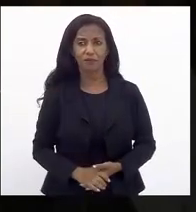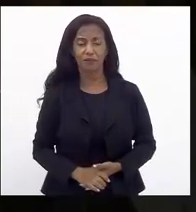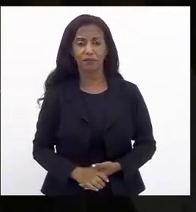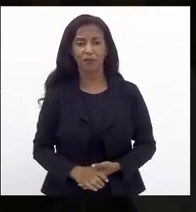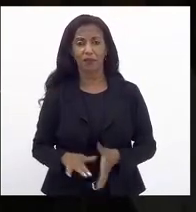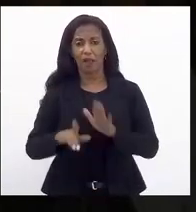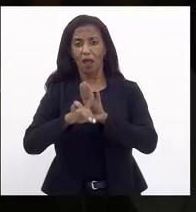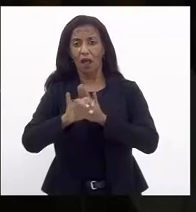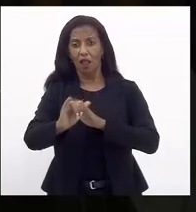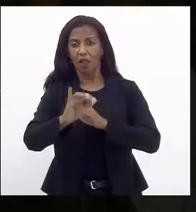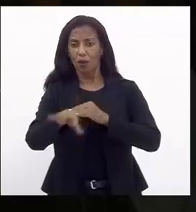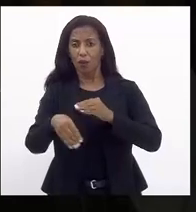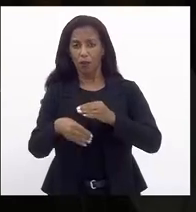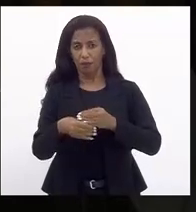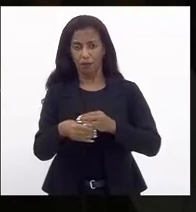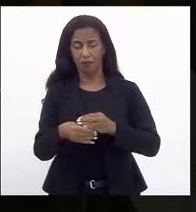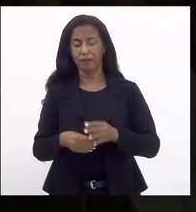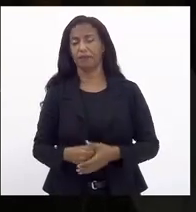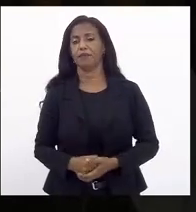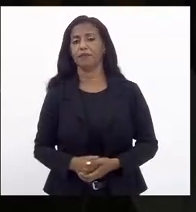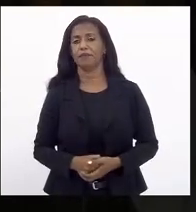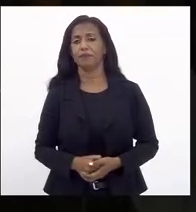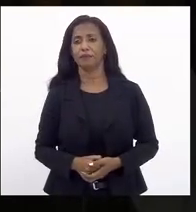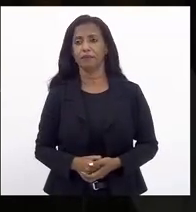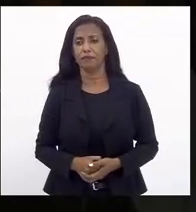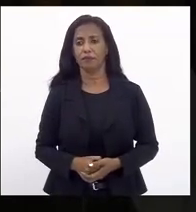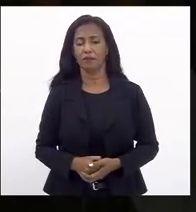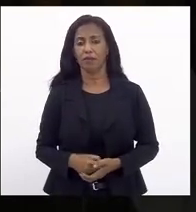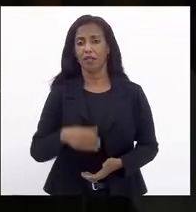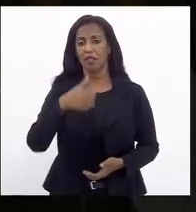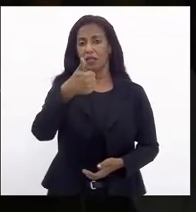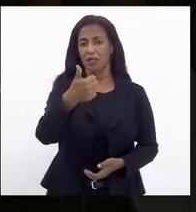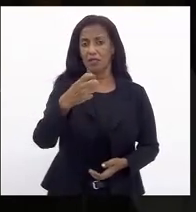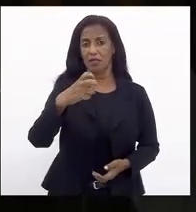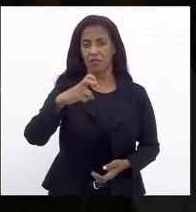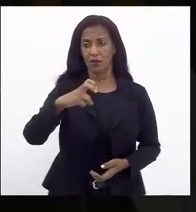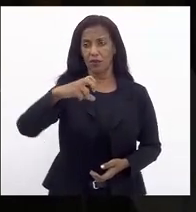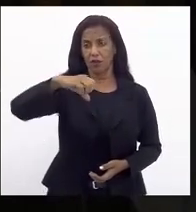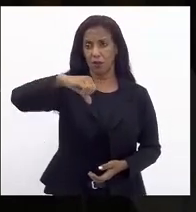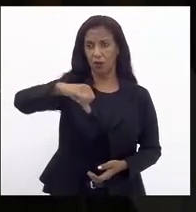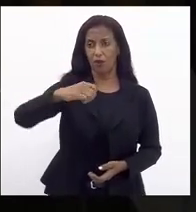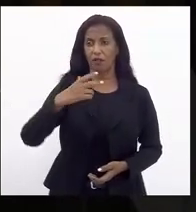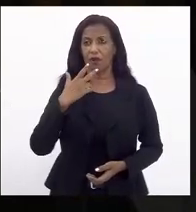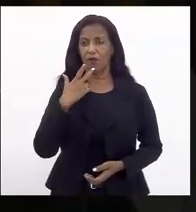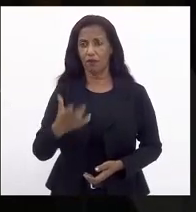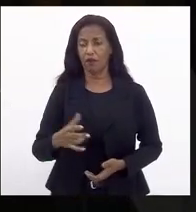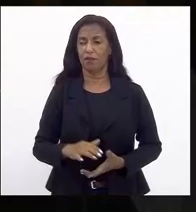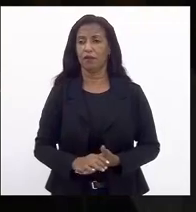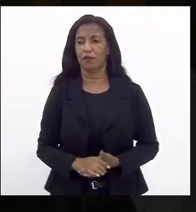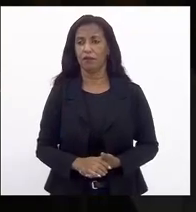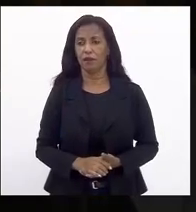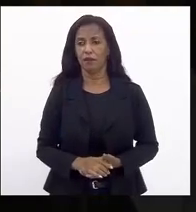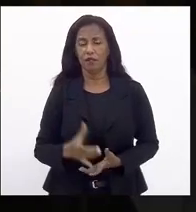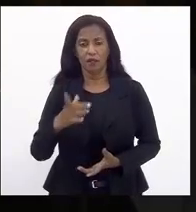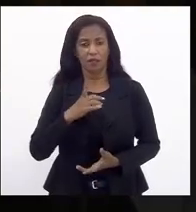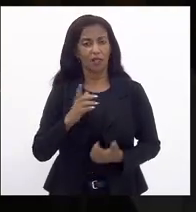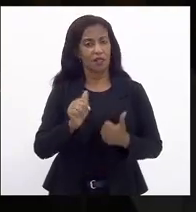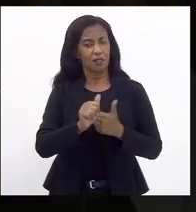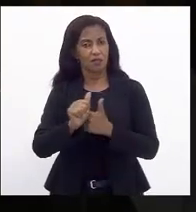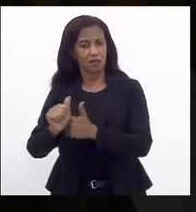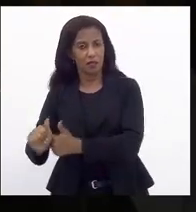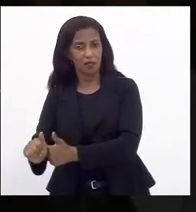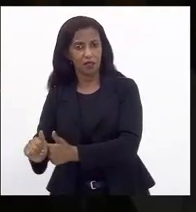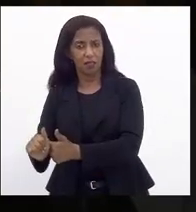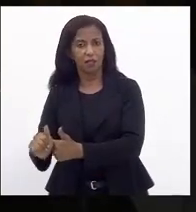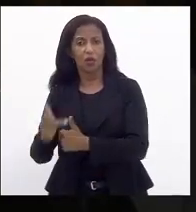e a lei complementar há 150 anos ela diz que tem que seguir